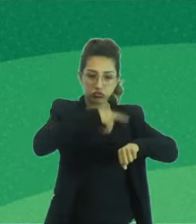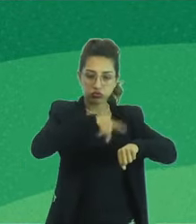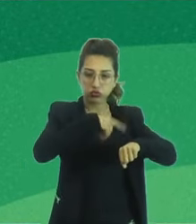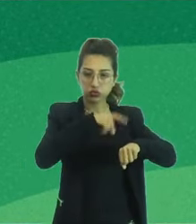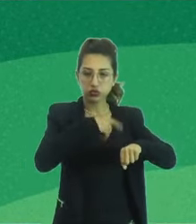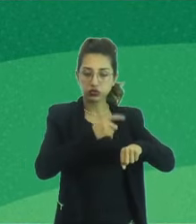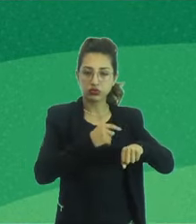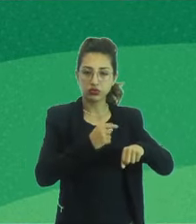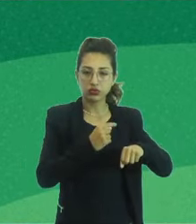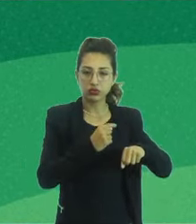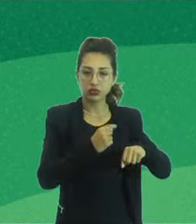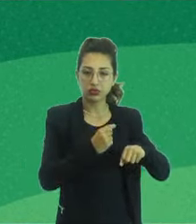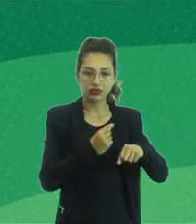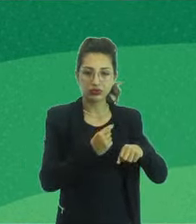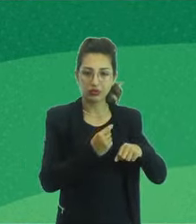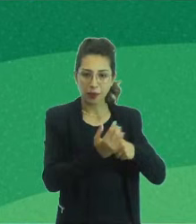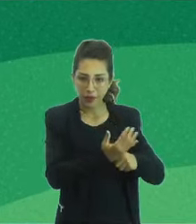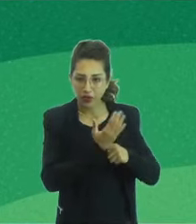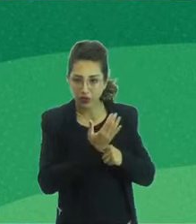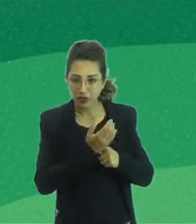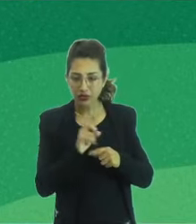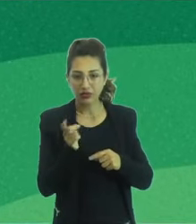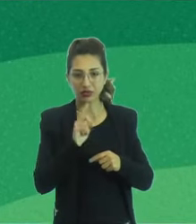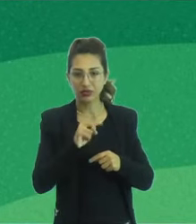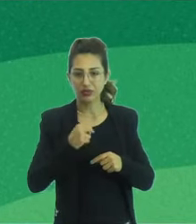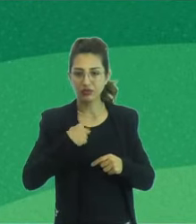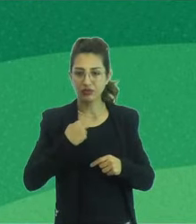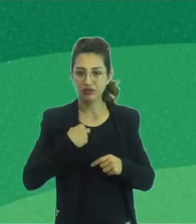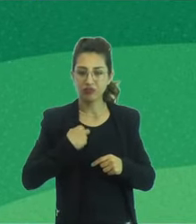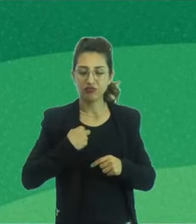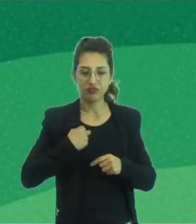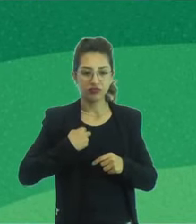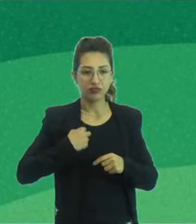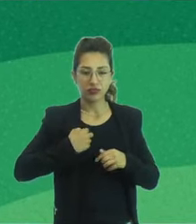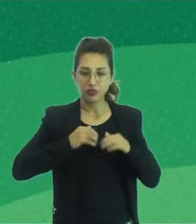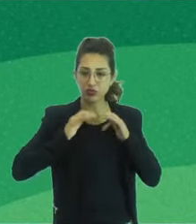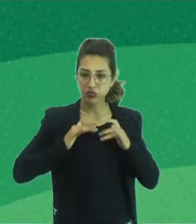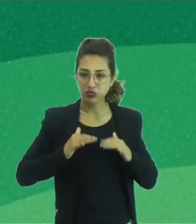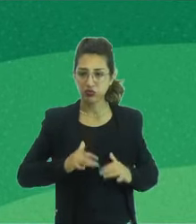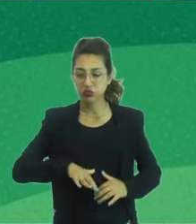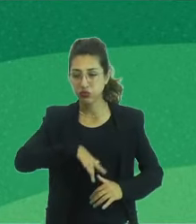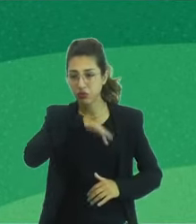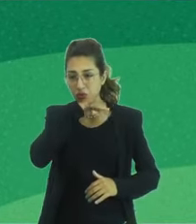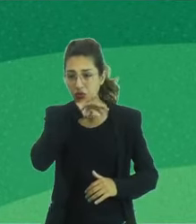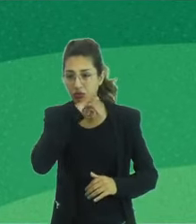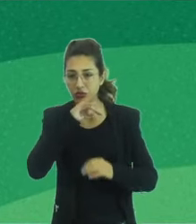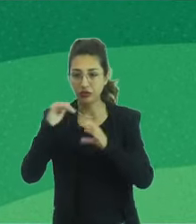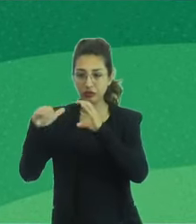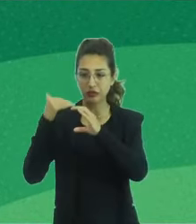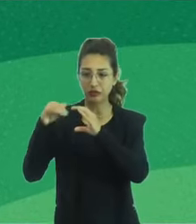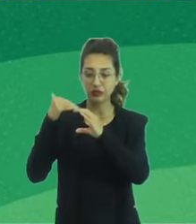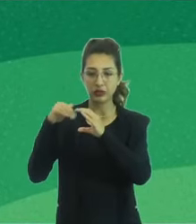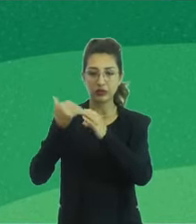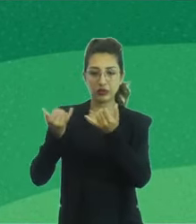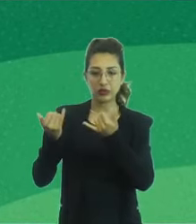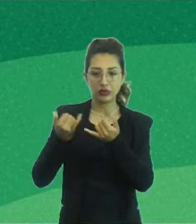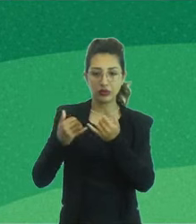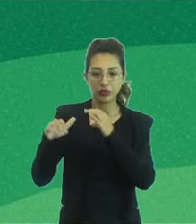eu tava mal assim mal mal da ponto de as pessoas me mandarem mensagem cara tá tudo bem